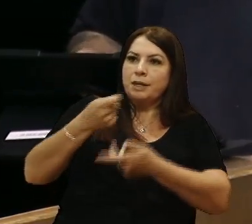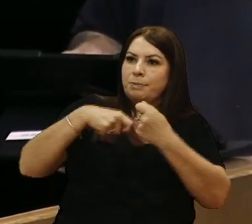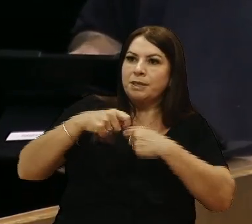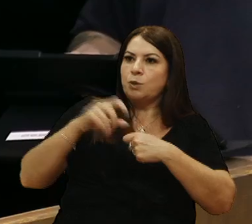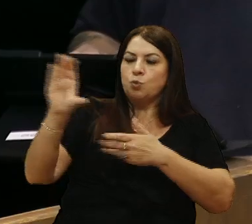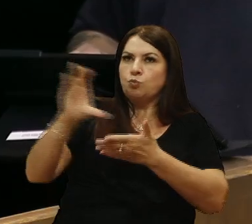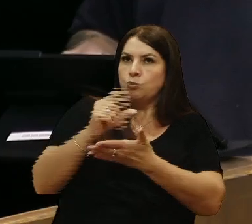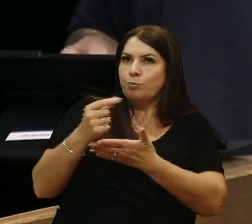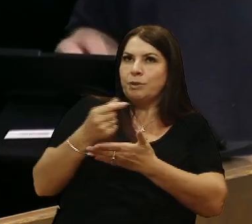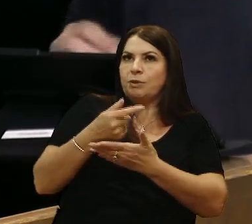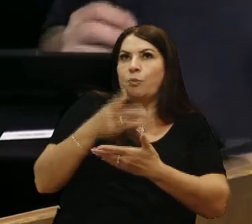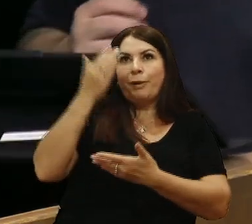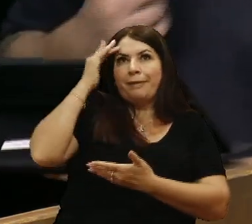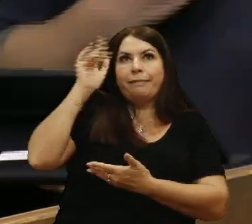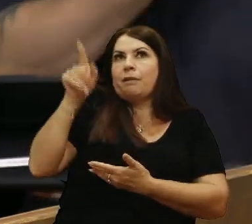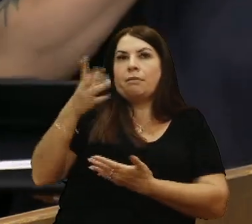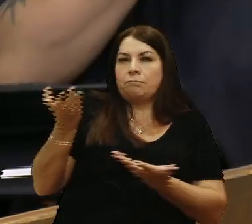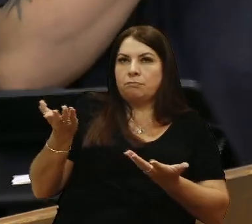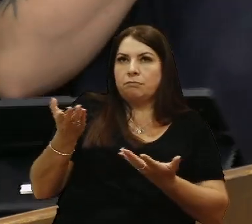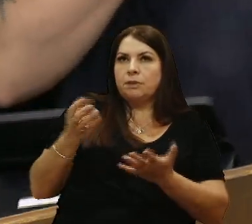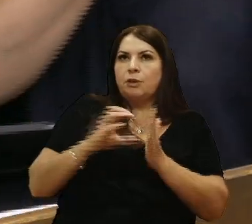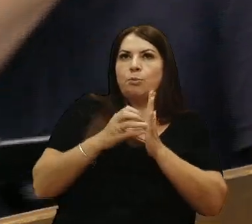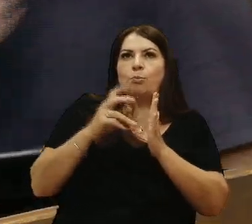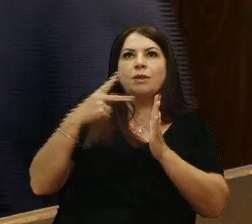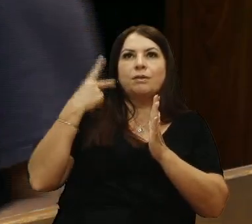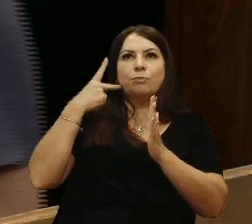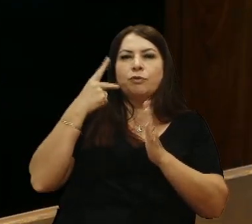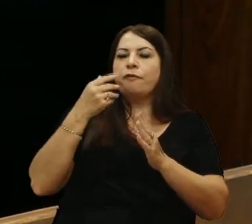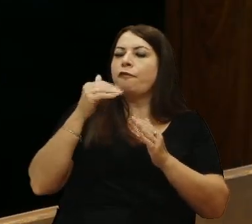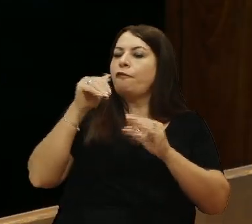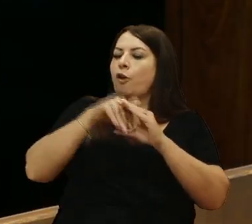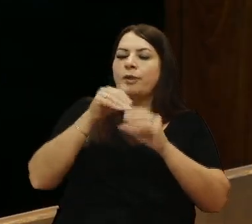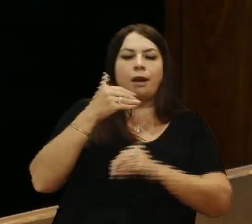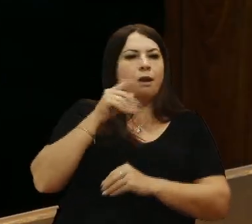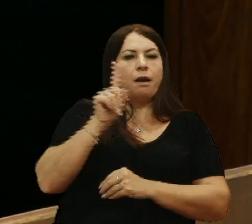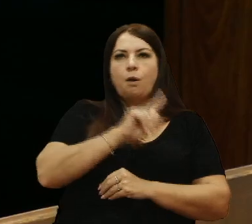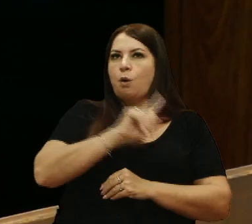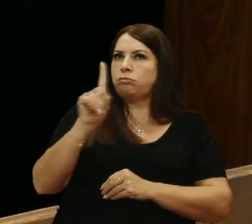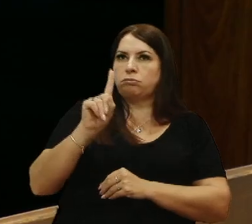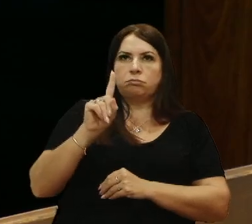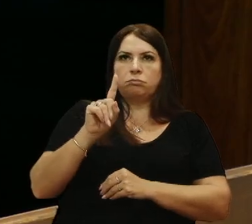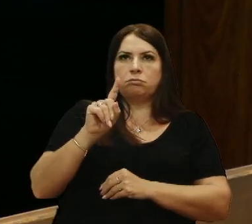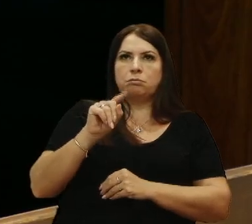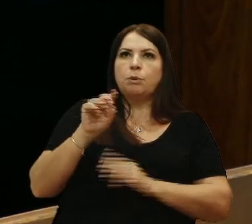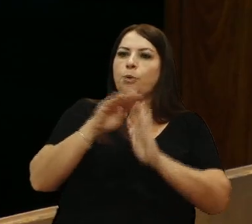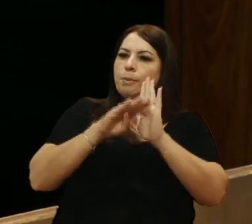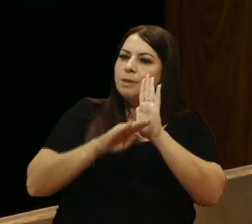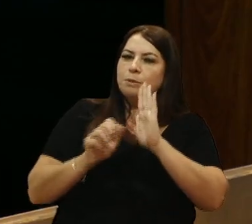verbas como bem entender. A nossa bancada vota não por princípio.